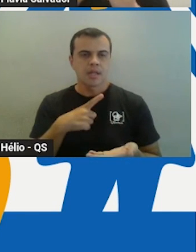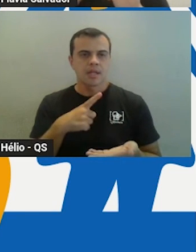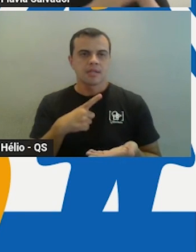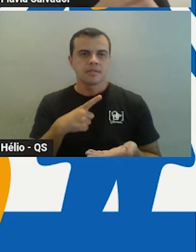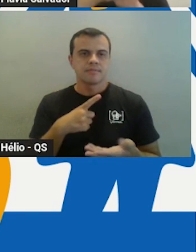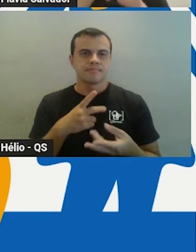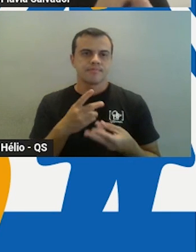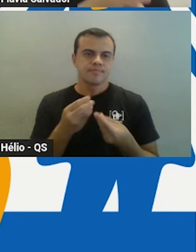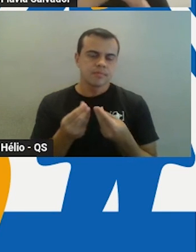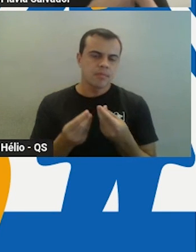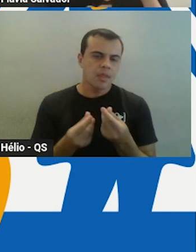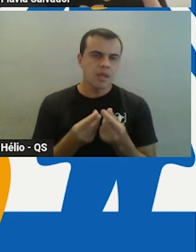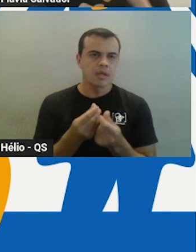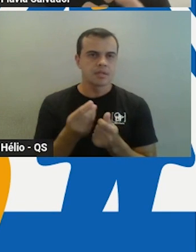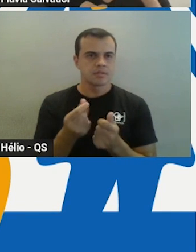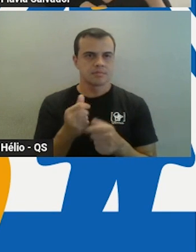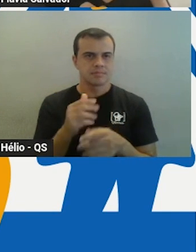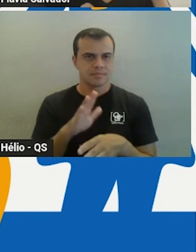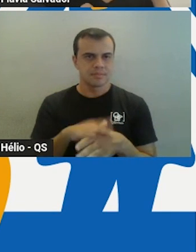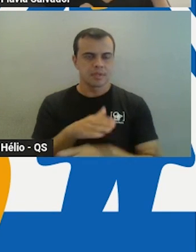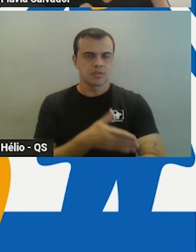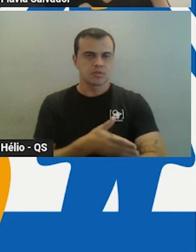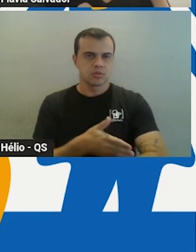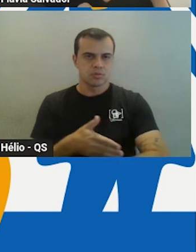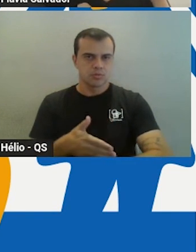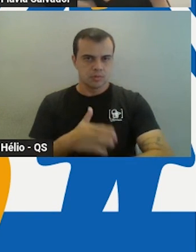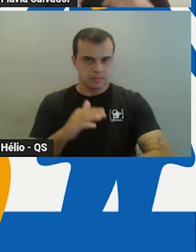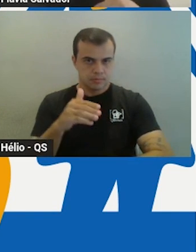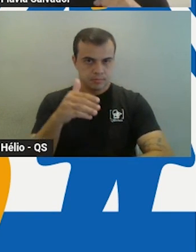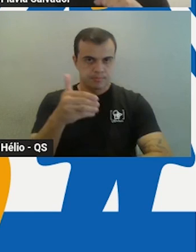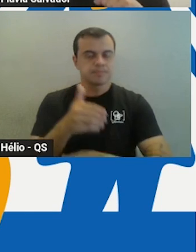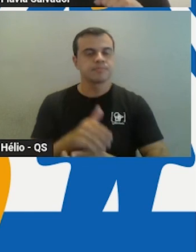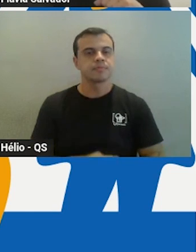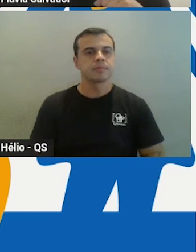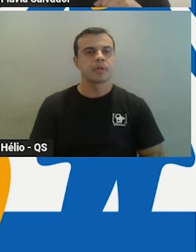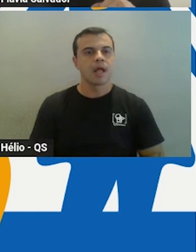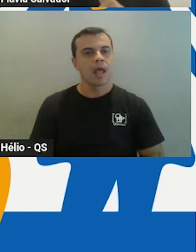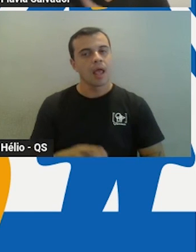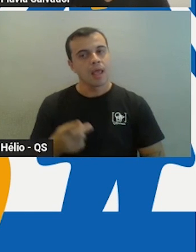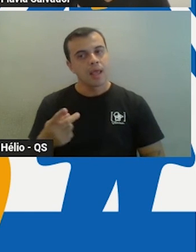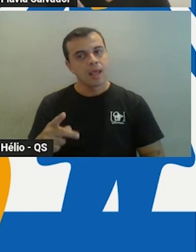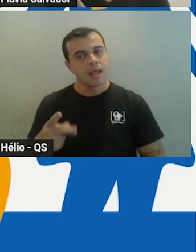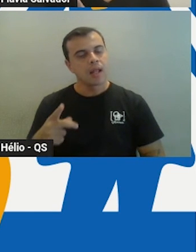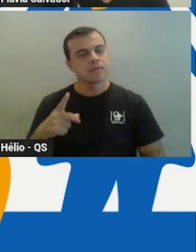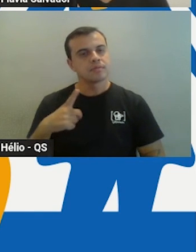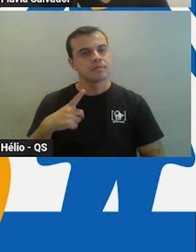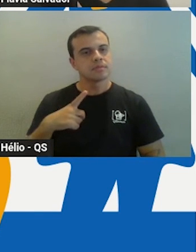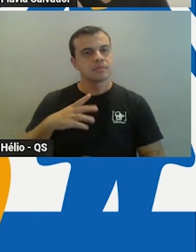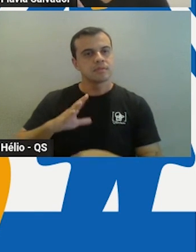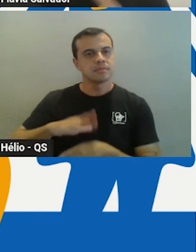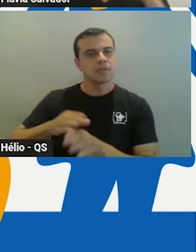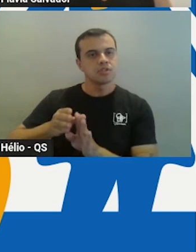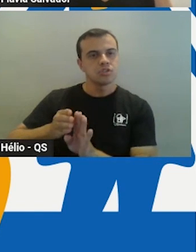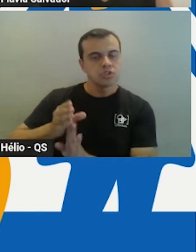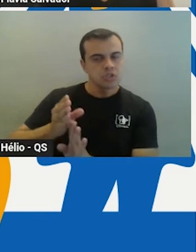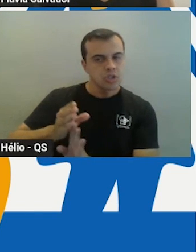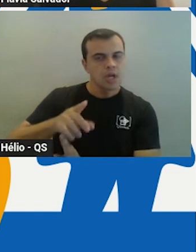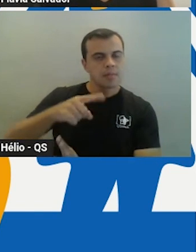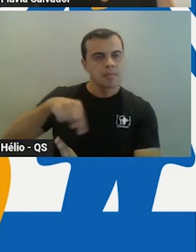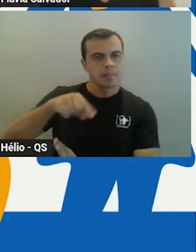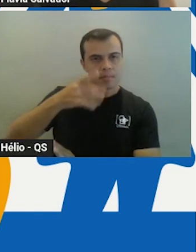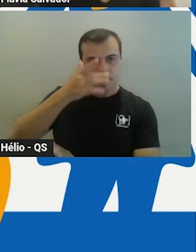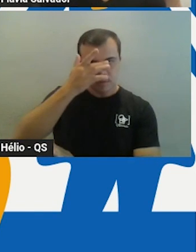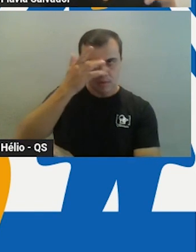esse sentido muito mais desenvolvido. E talvez ela vai ser quem vai dar dica para quem está de